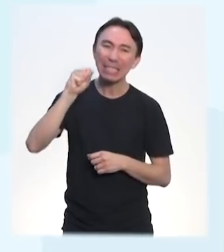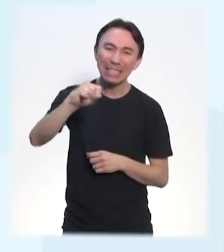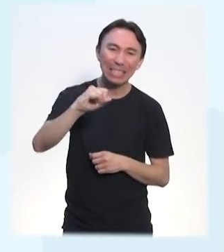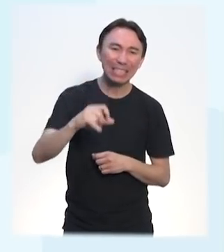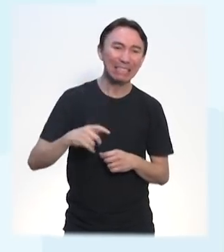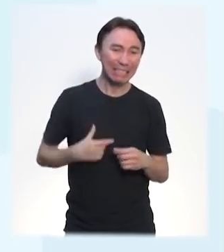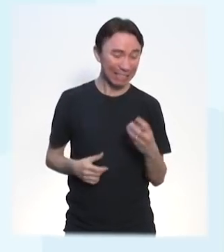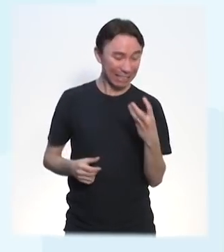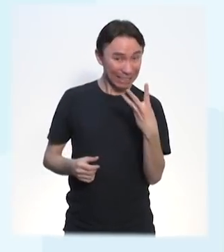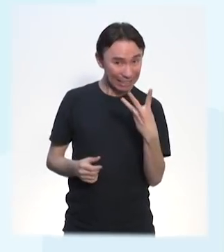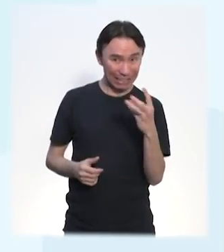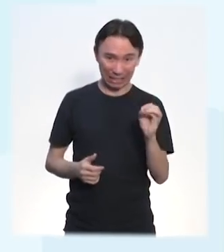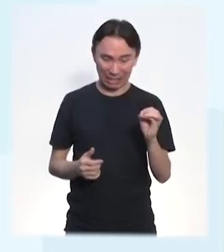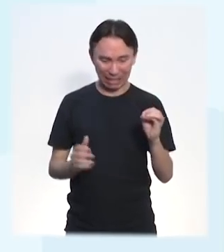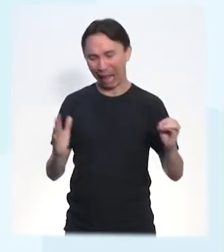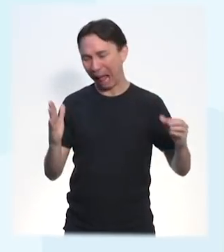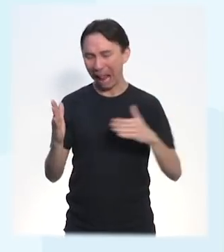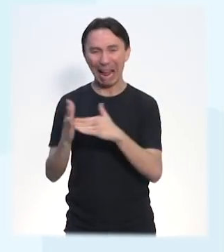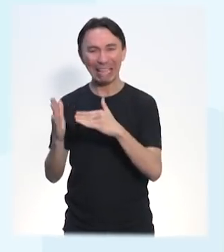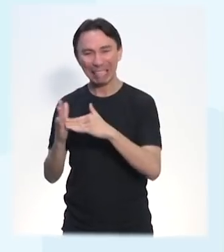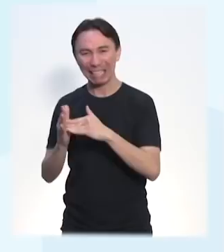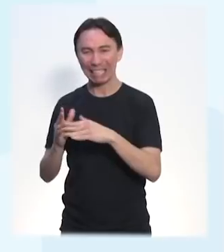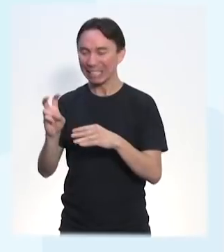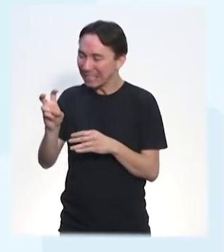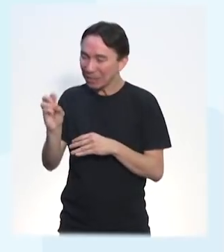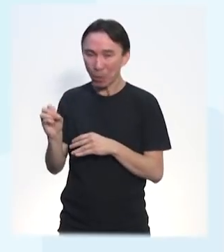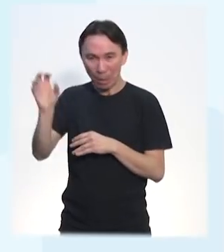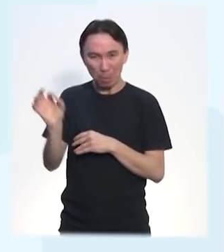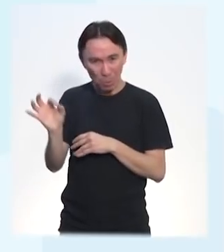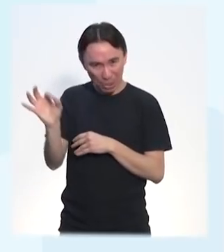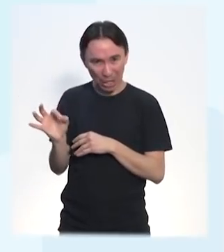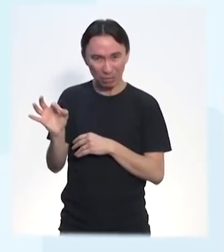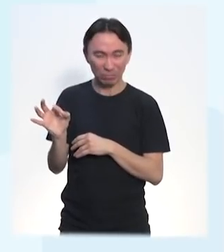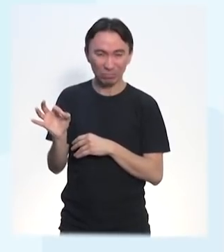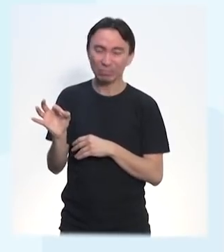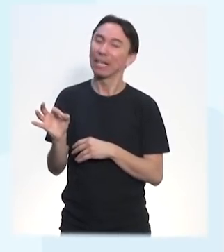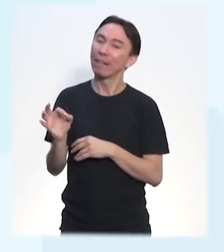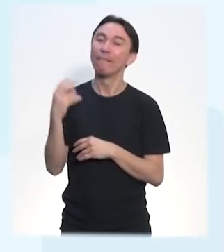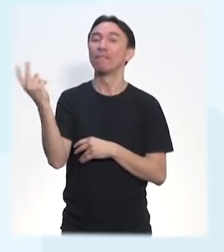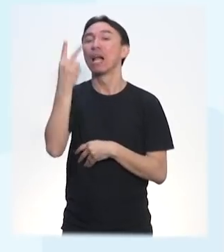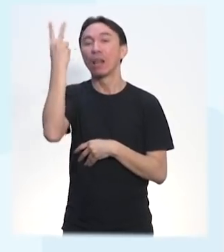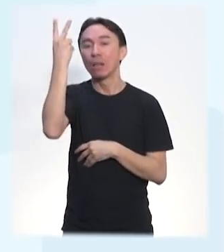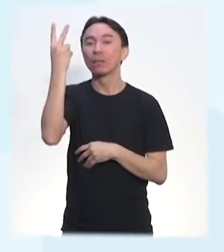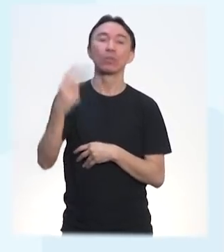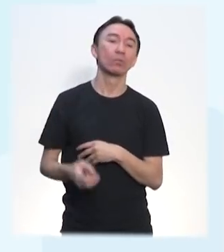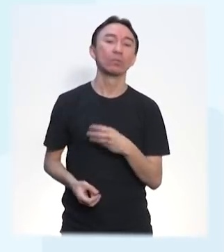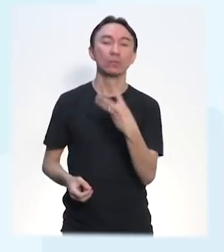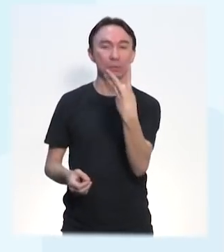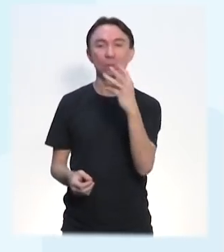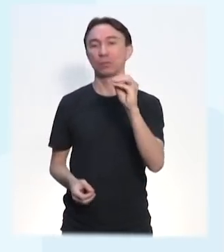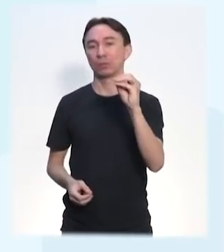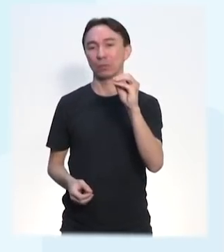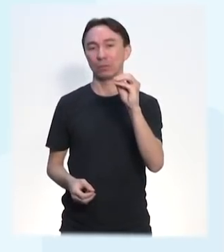alunos entregue, a pontuação é de 30 pontos para aquela determinada equipe, Ale. Sim, e aí é aquela